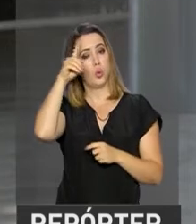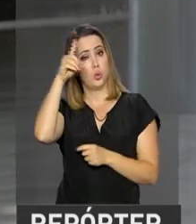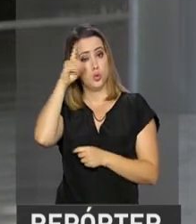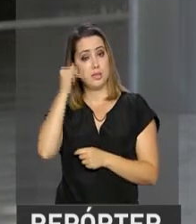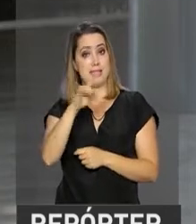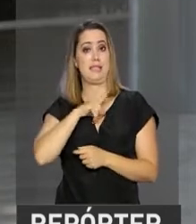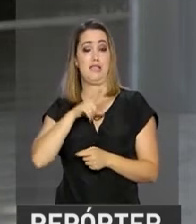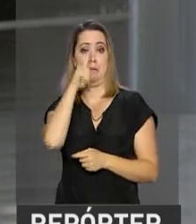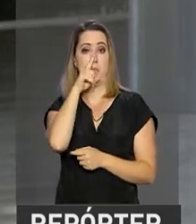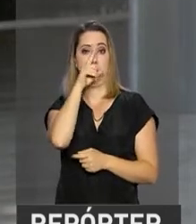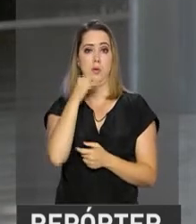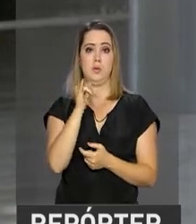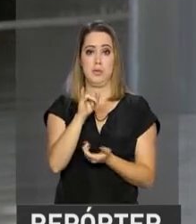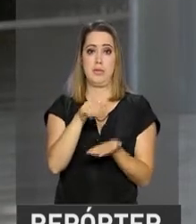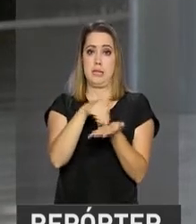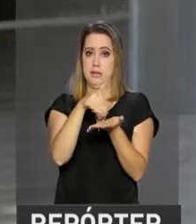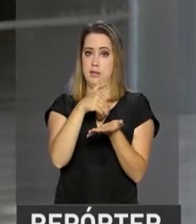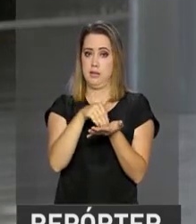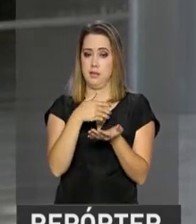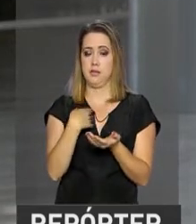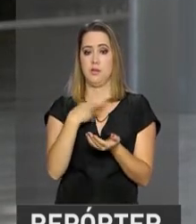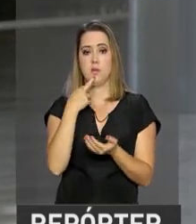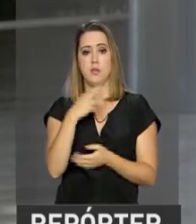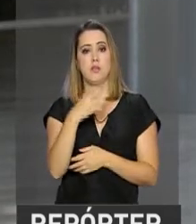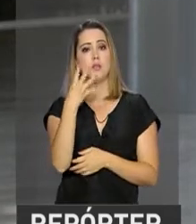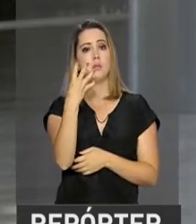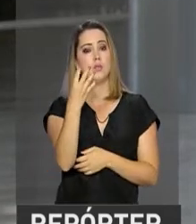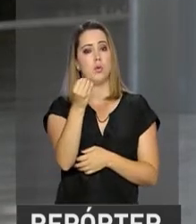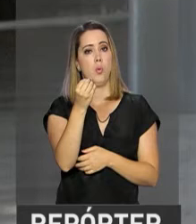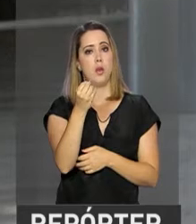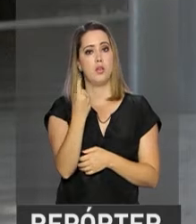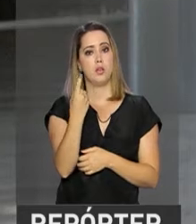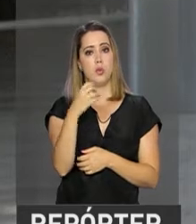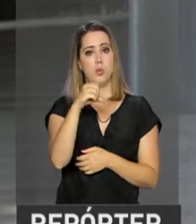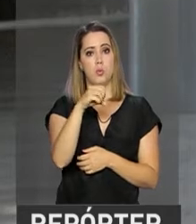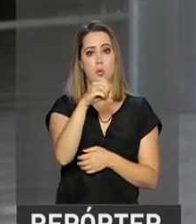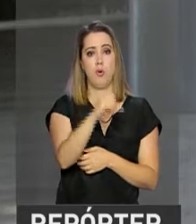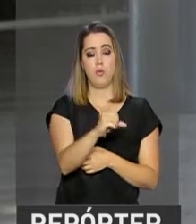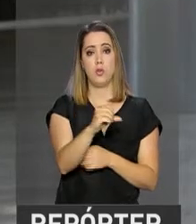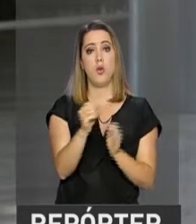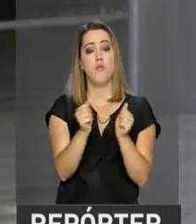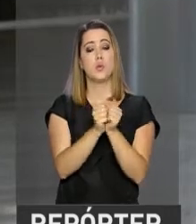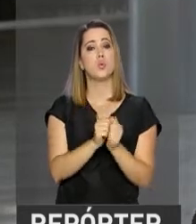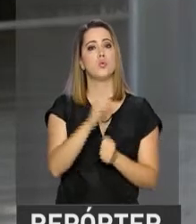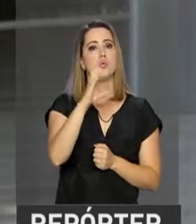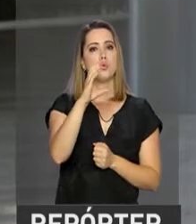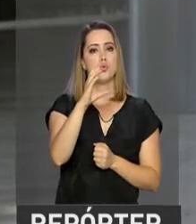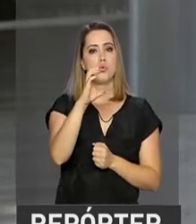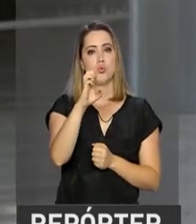risco para se cadastrar responda para 40 199 consepe de interesse fecha aspas